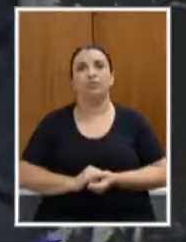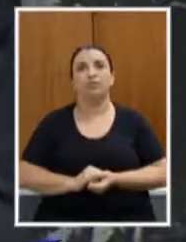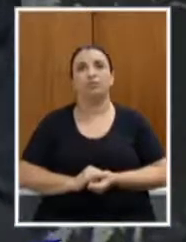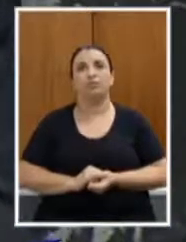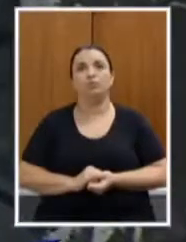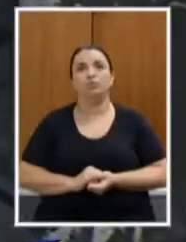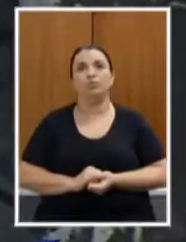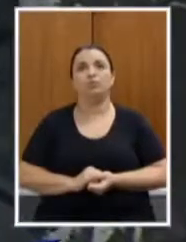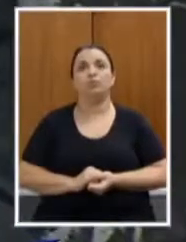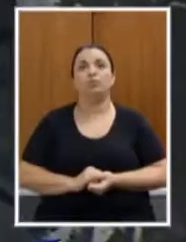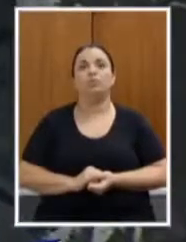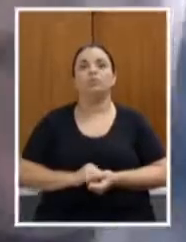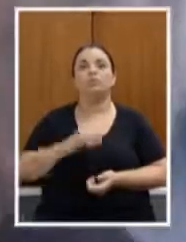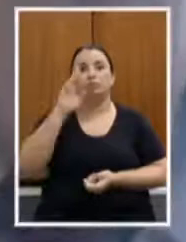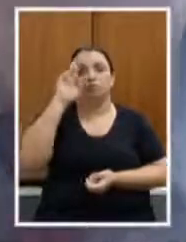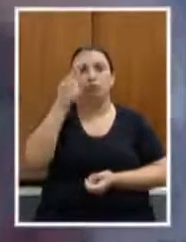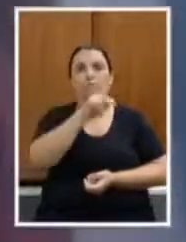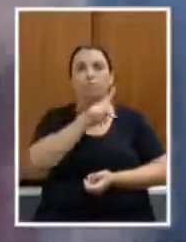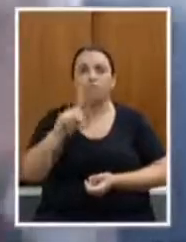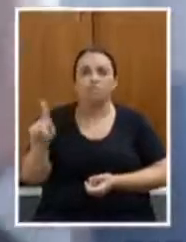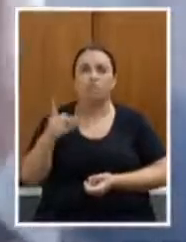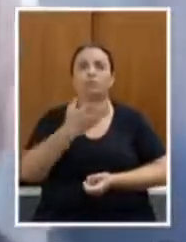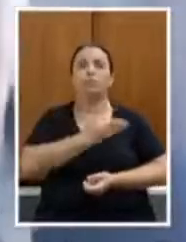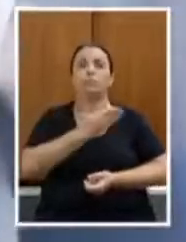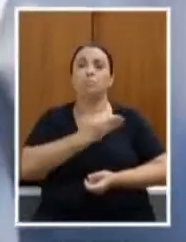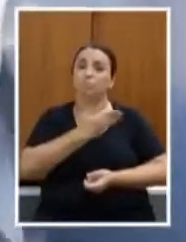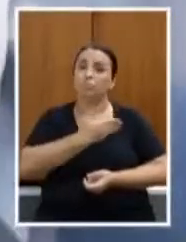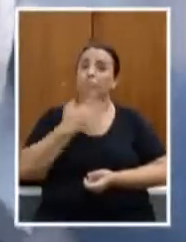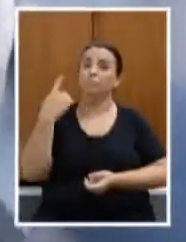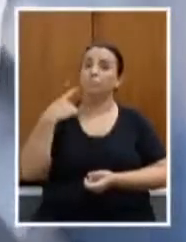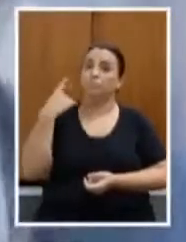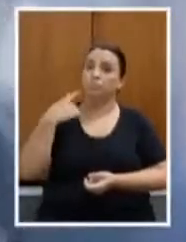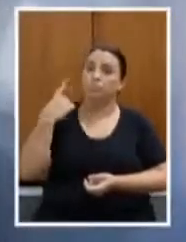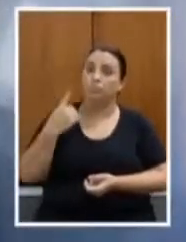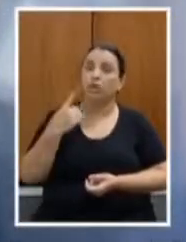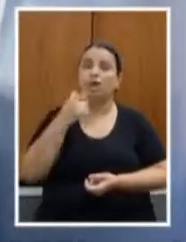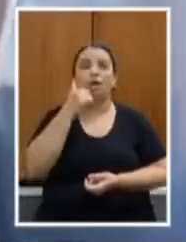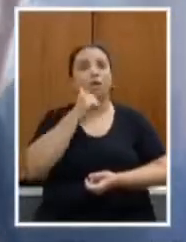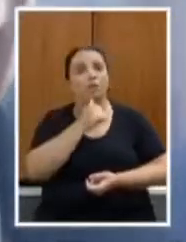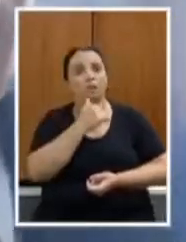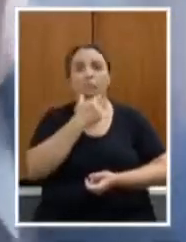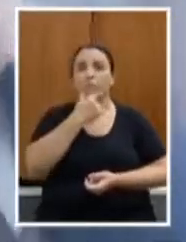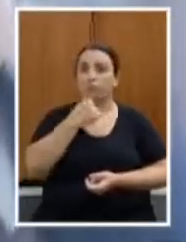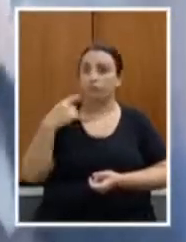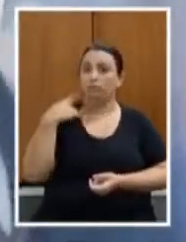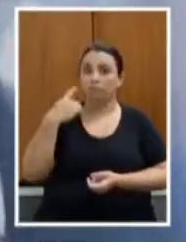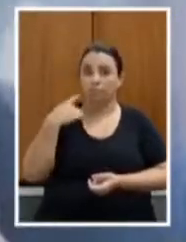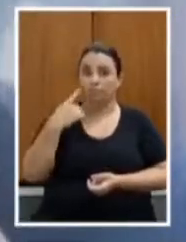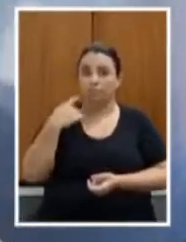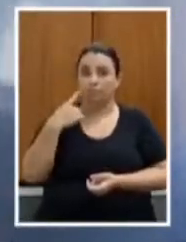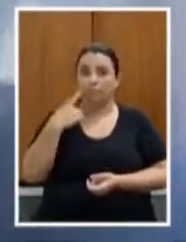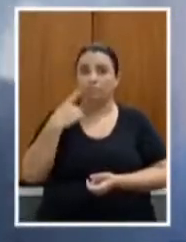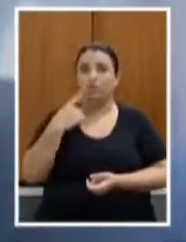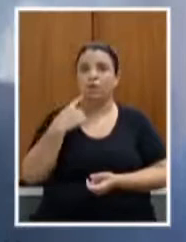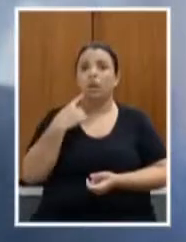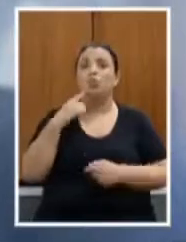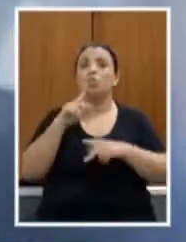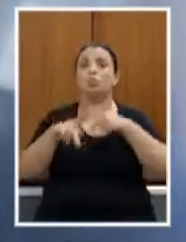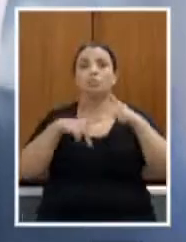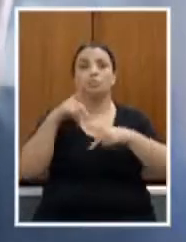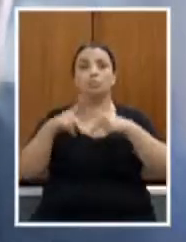presidente. Senhor presidente, caros colegas deputados, deputadas aqui presentes, povo mineiro,